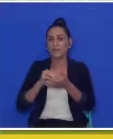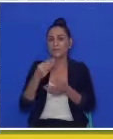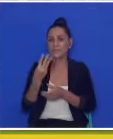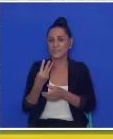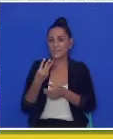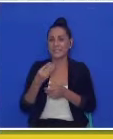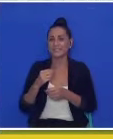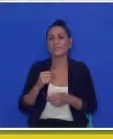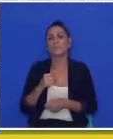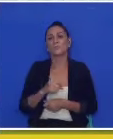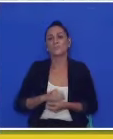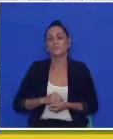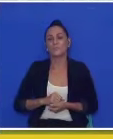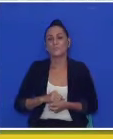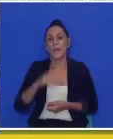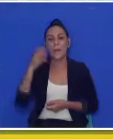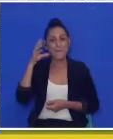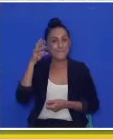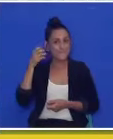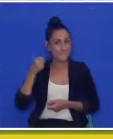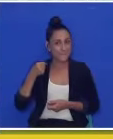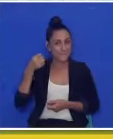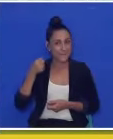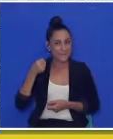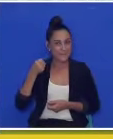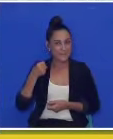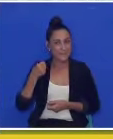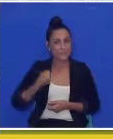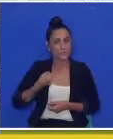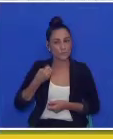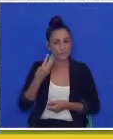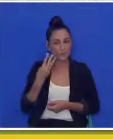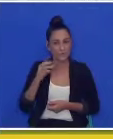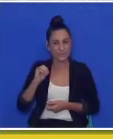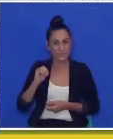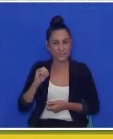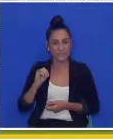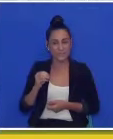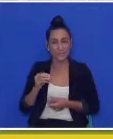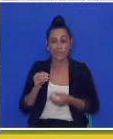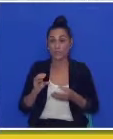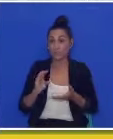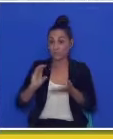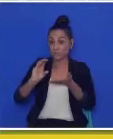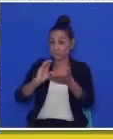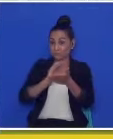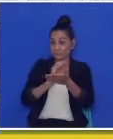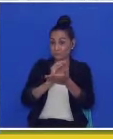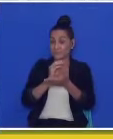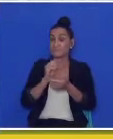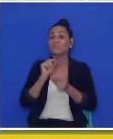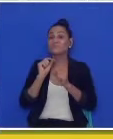branca número 30. Branca 30. O prêmio estimado hoje no dia de sorte é de